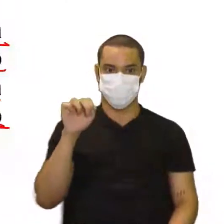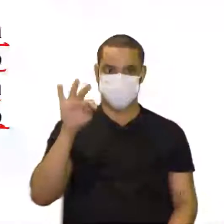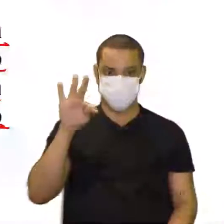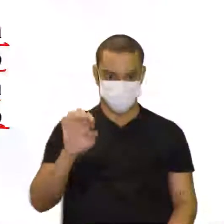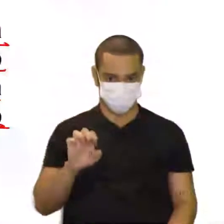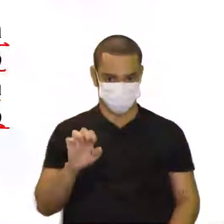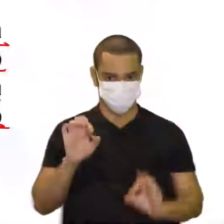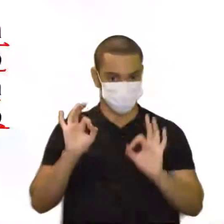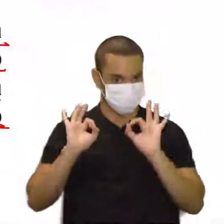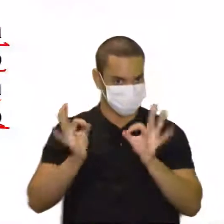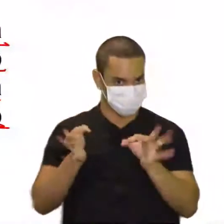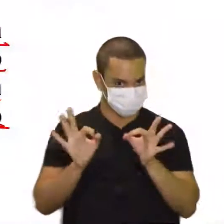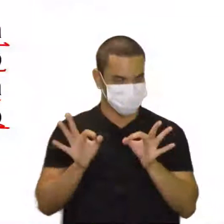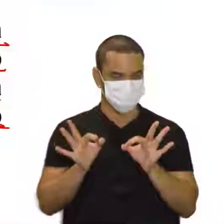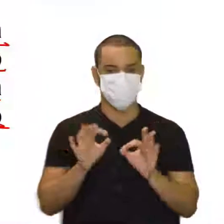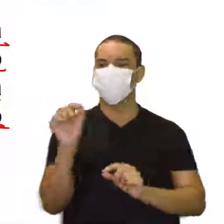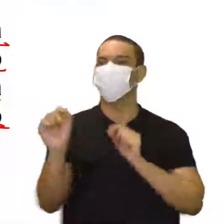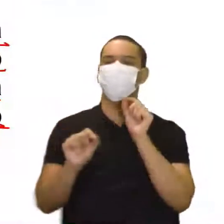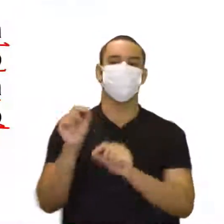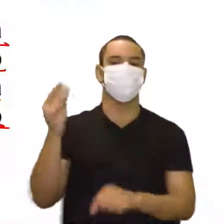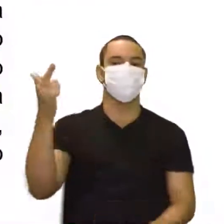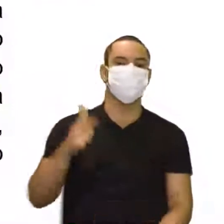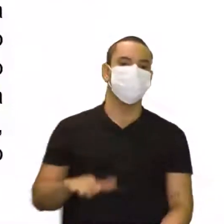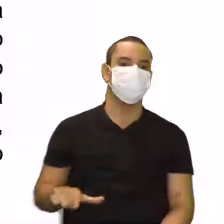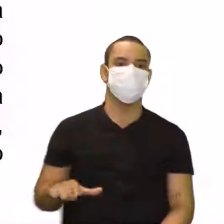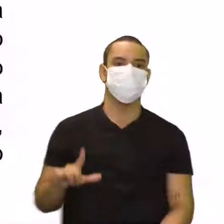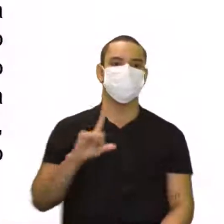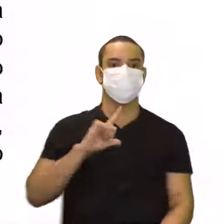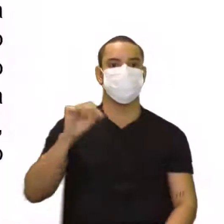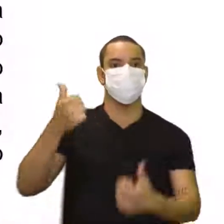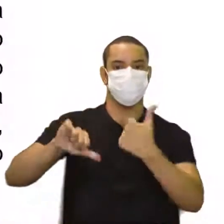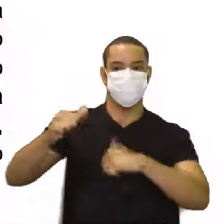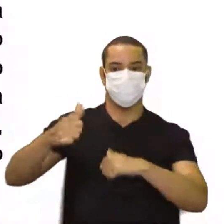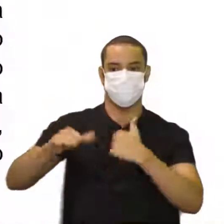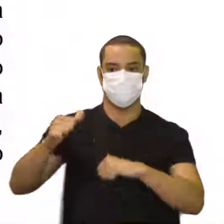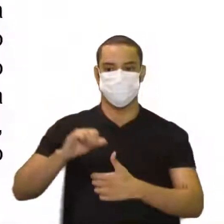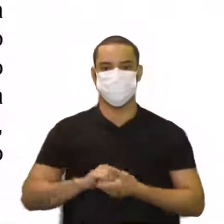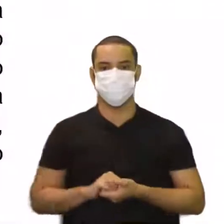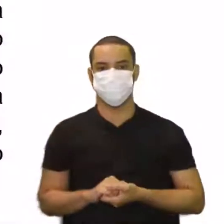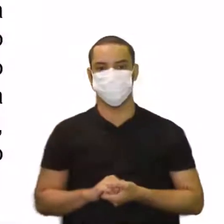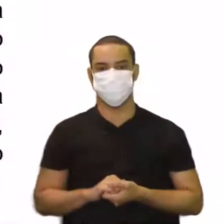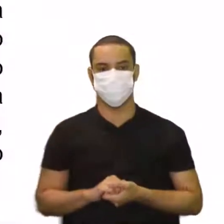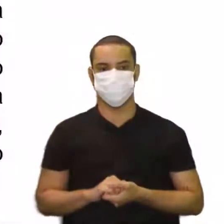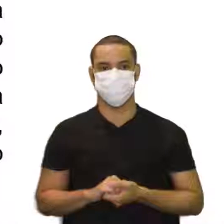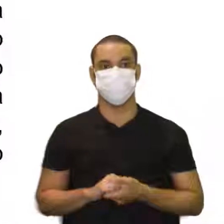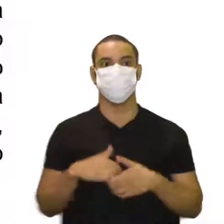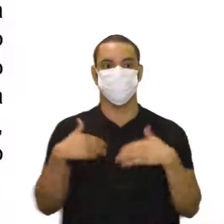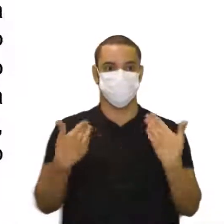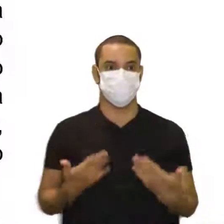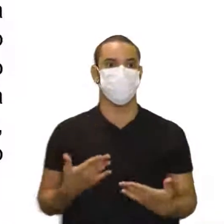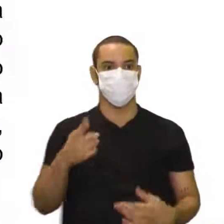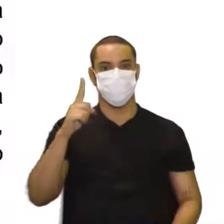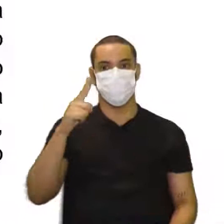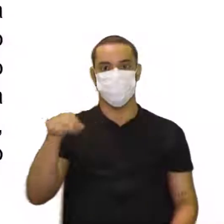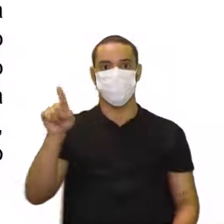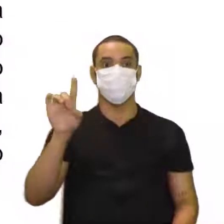ok? O que nós temos mais de análise, pessoal? Olha só, na alternativa